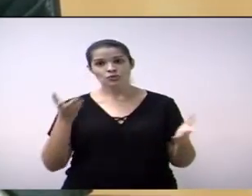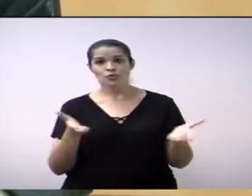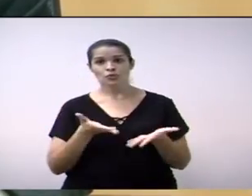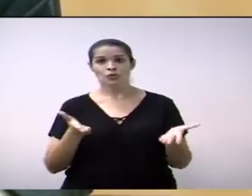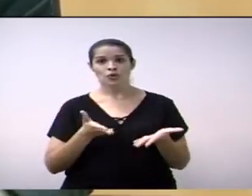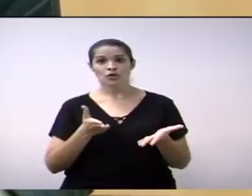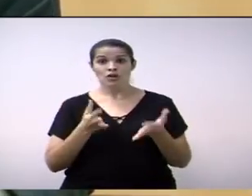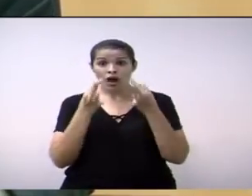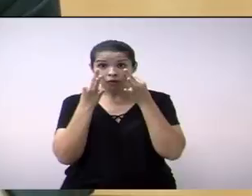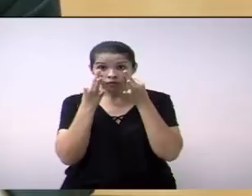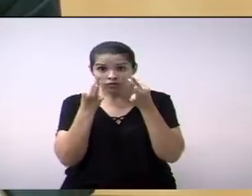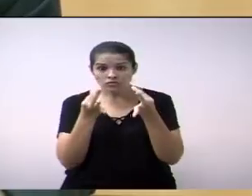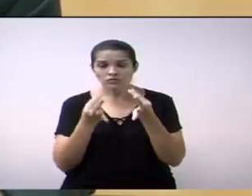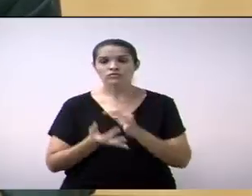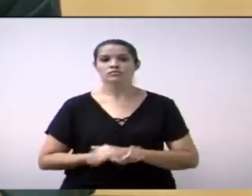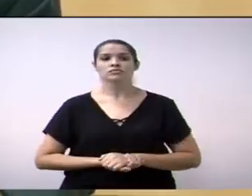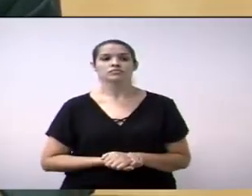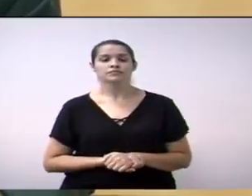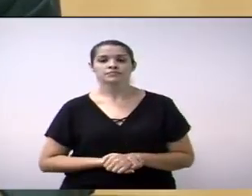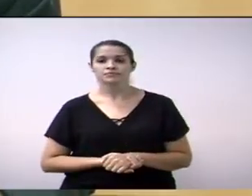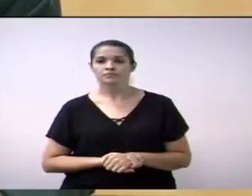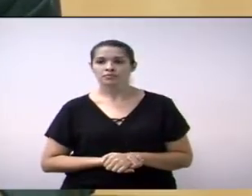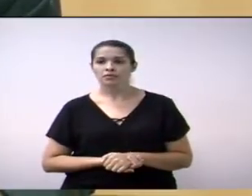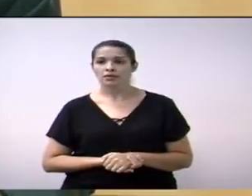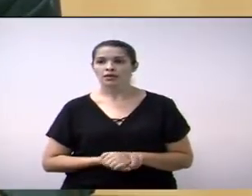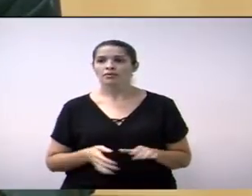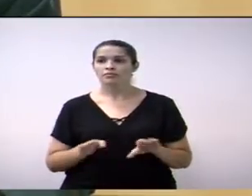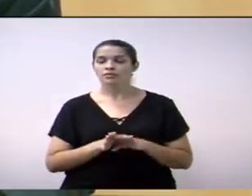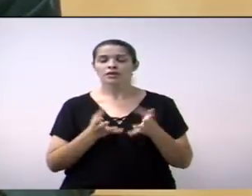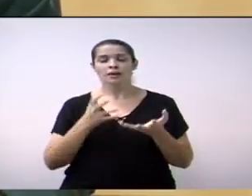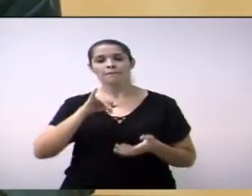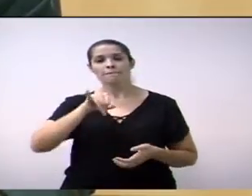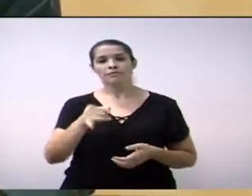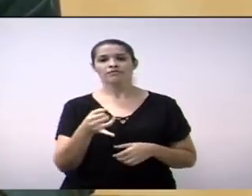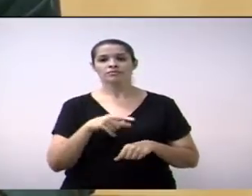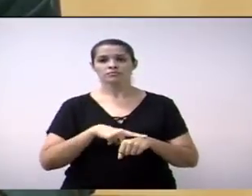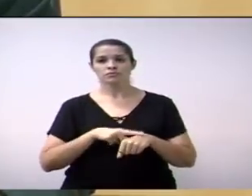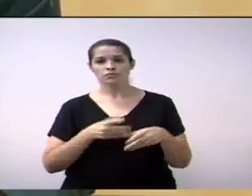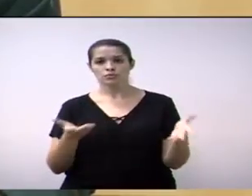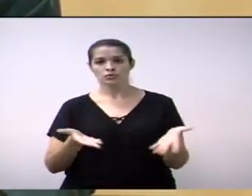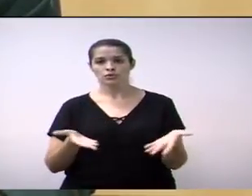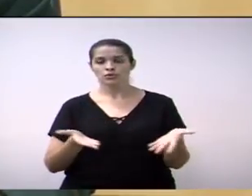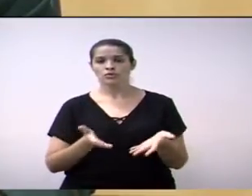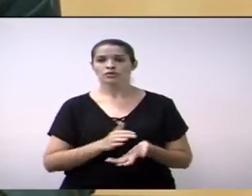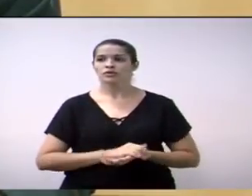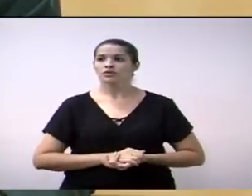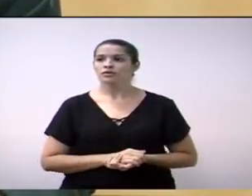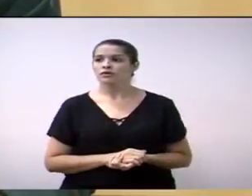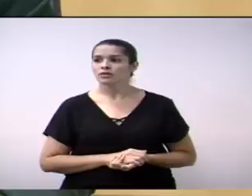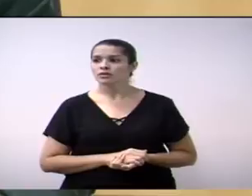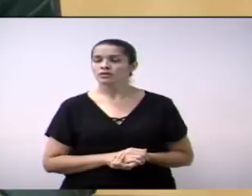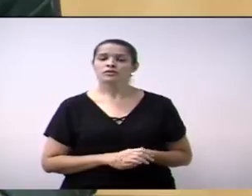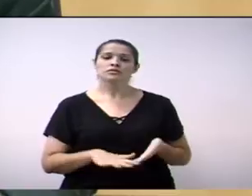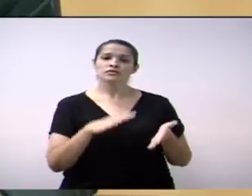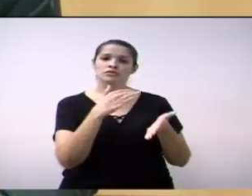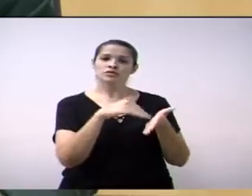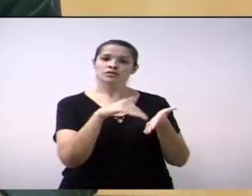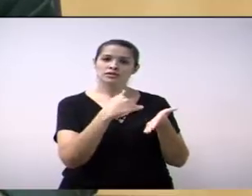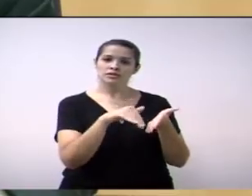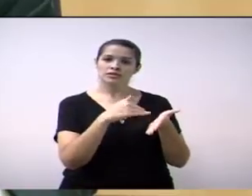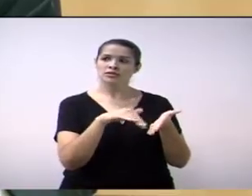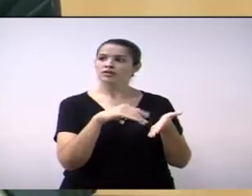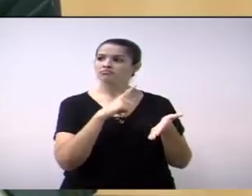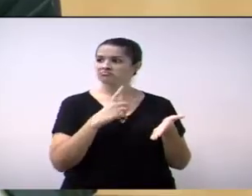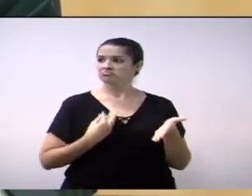real. Quero aproveitar o momento que o secretário do Meio Ambiente, Paulo, se